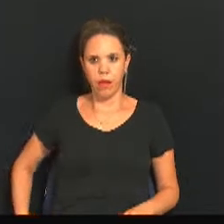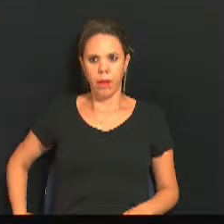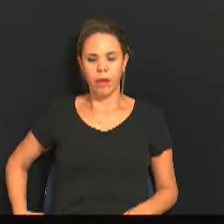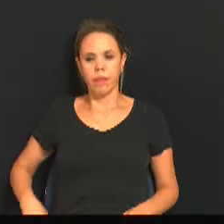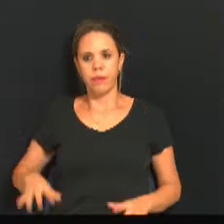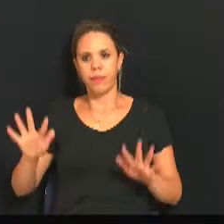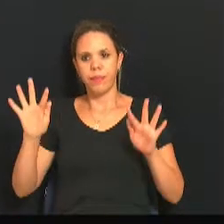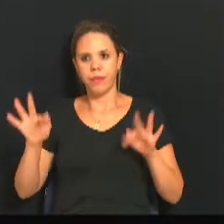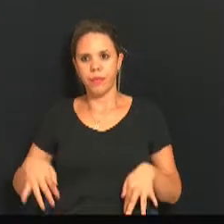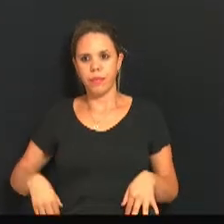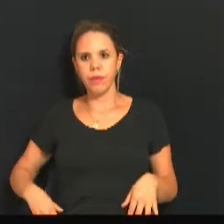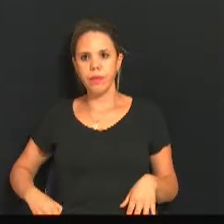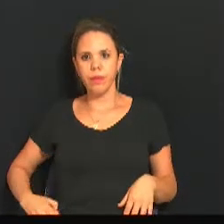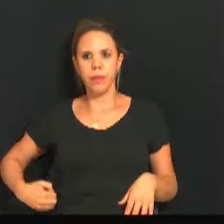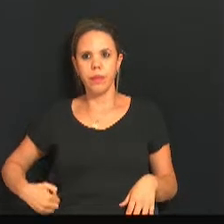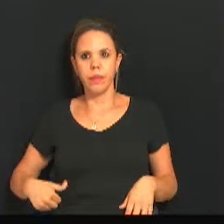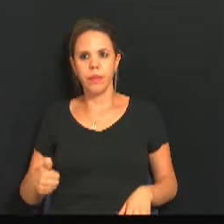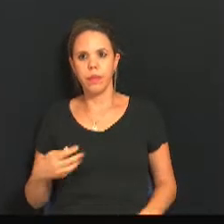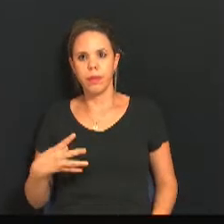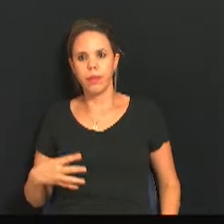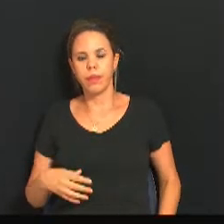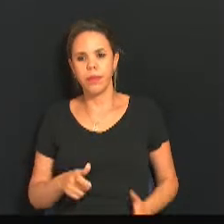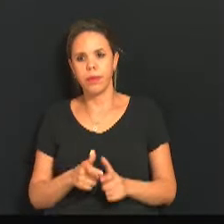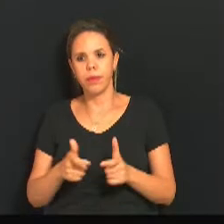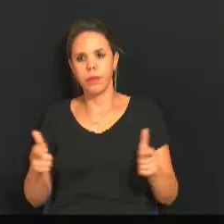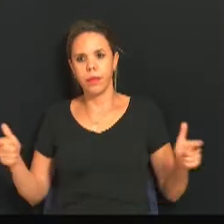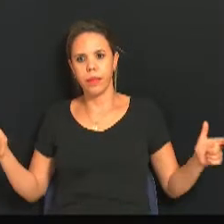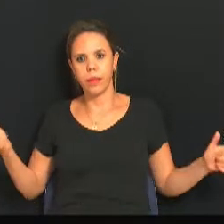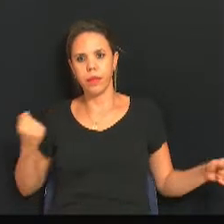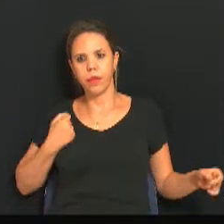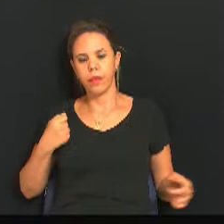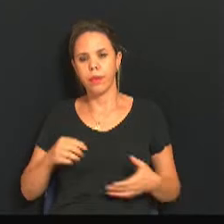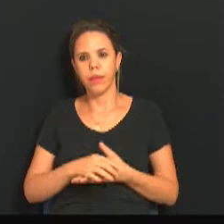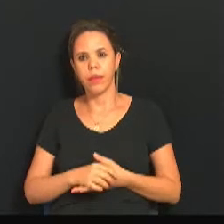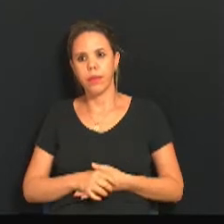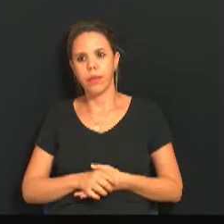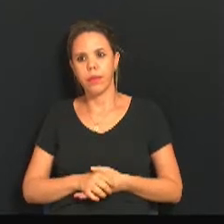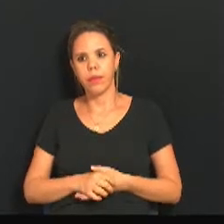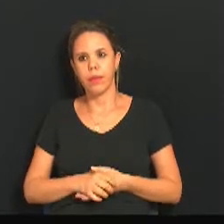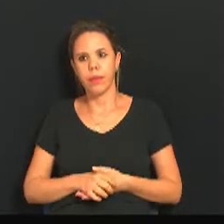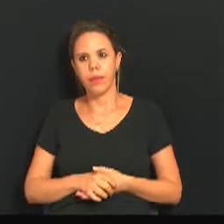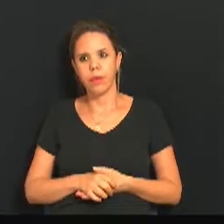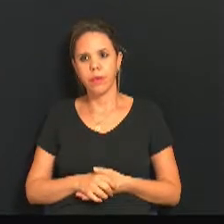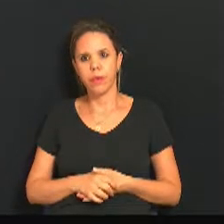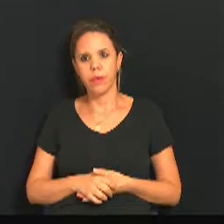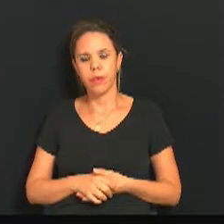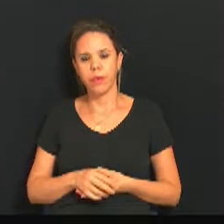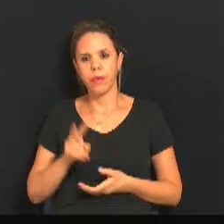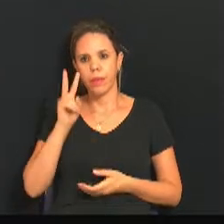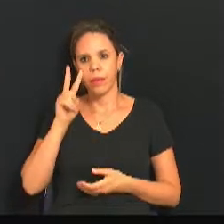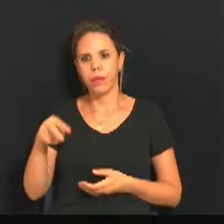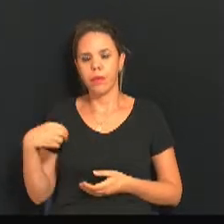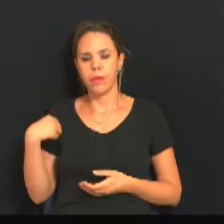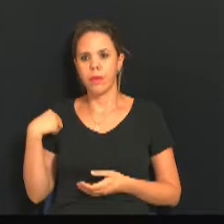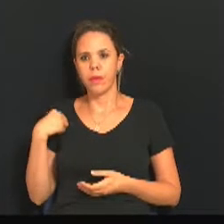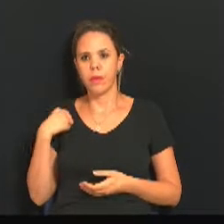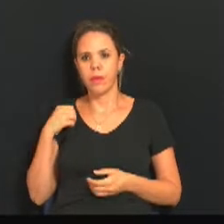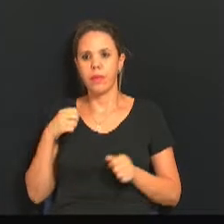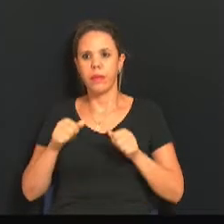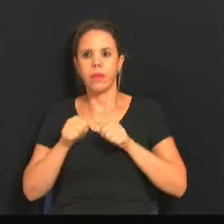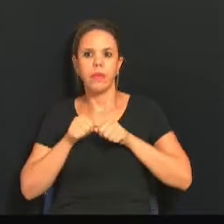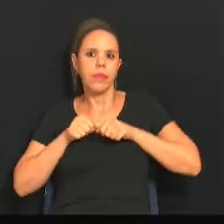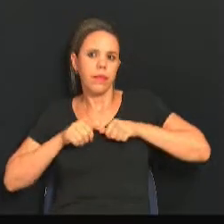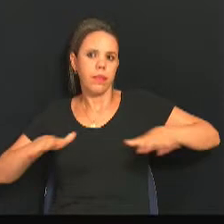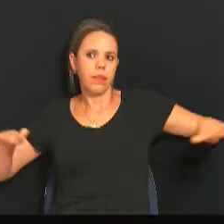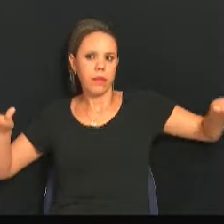por final 4 14 então maior número é digitações nós vamos ver que já ele esparramado